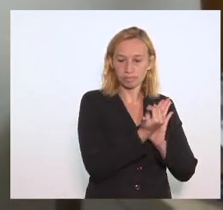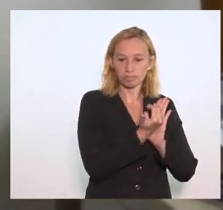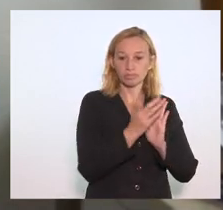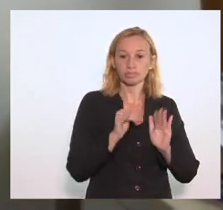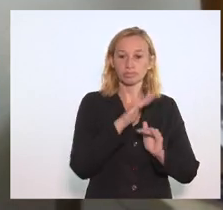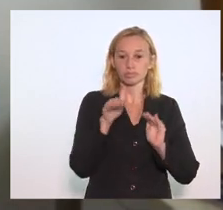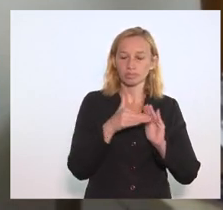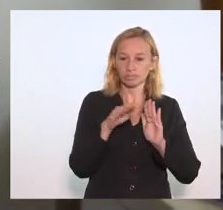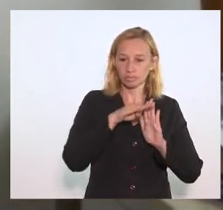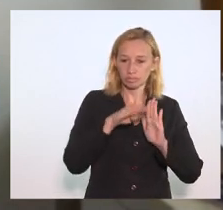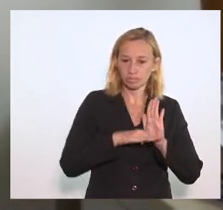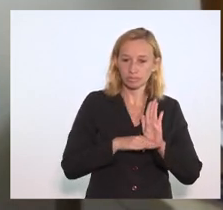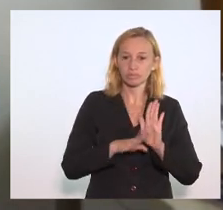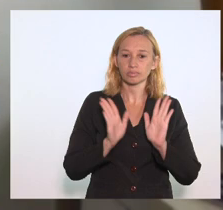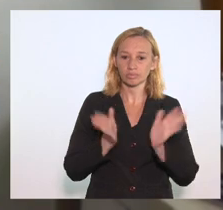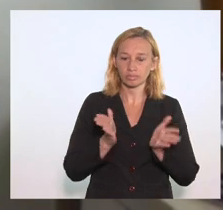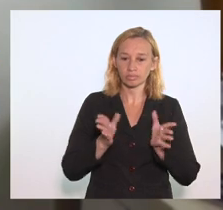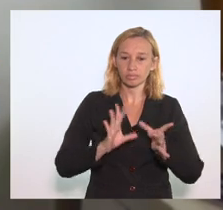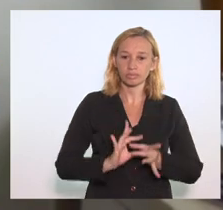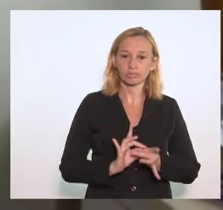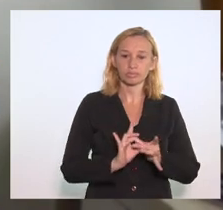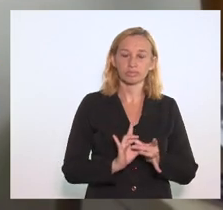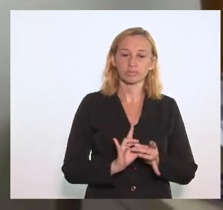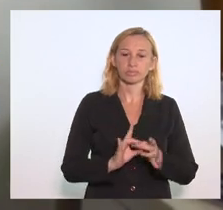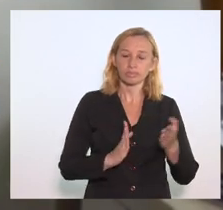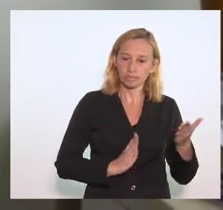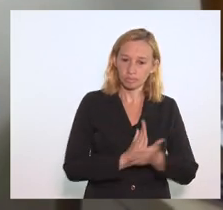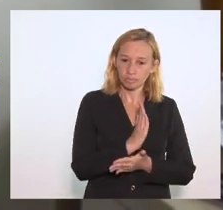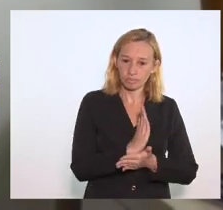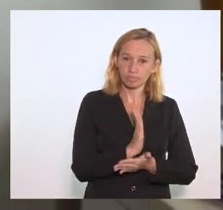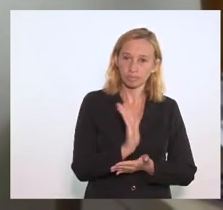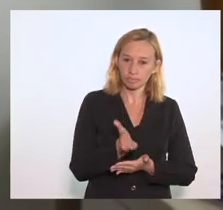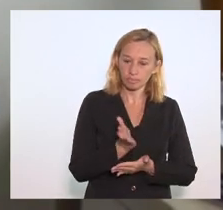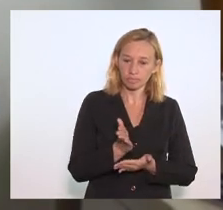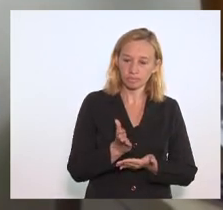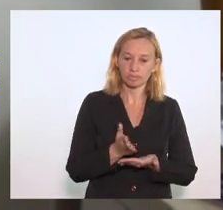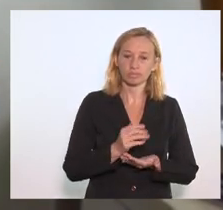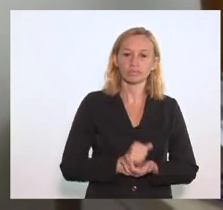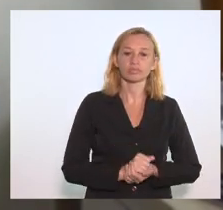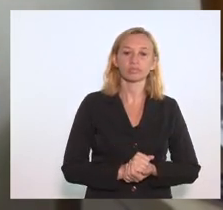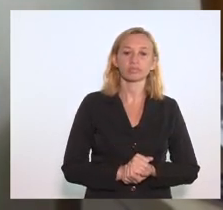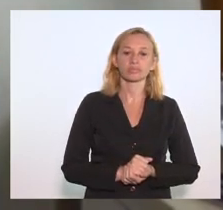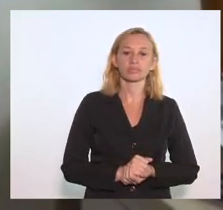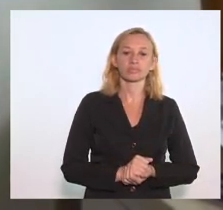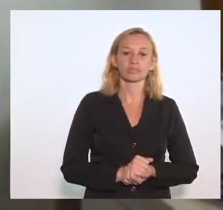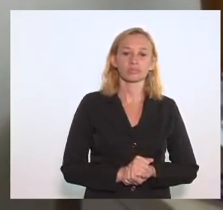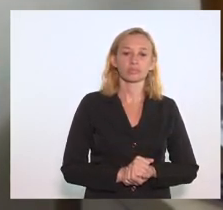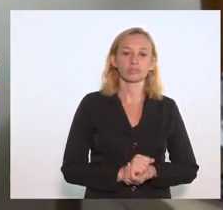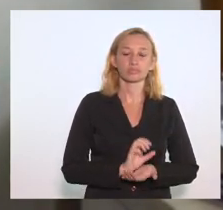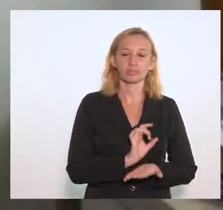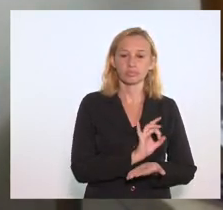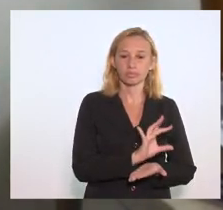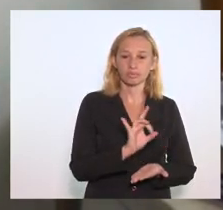eu abro a palavra, tudo aprovado, abro a palavra aos senhores parlamentares que